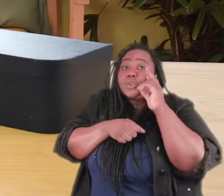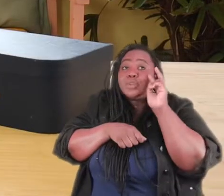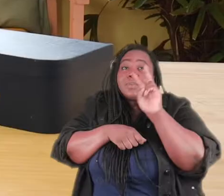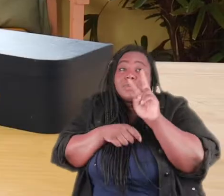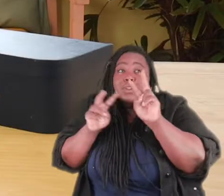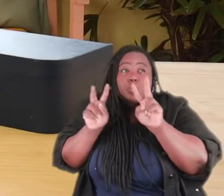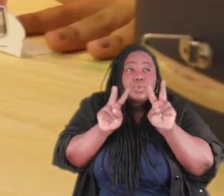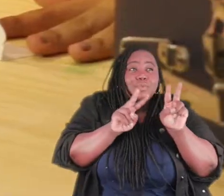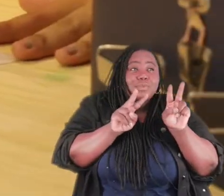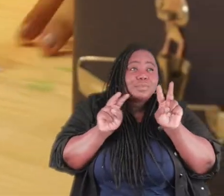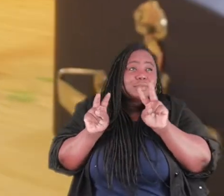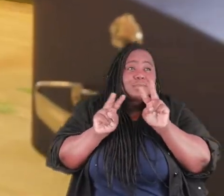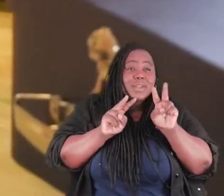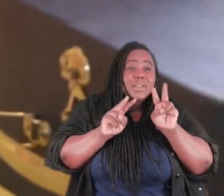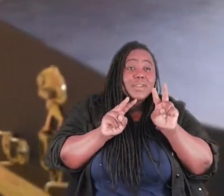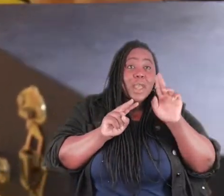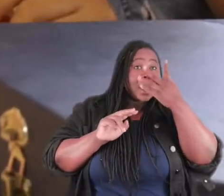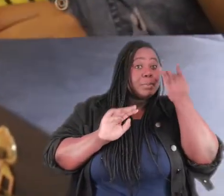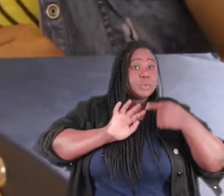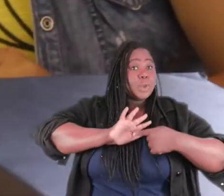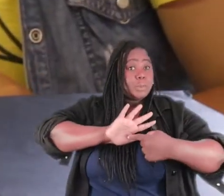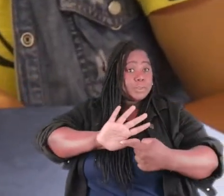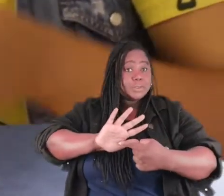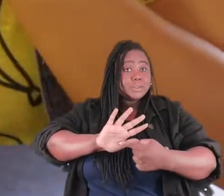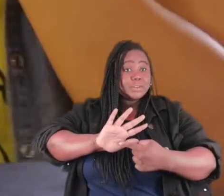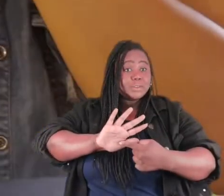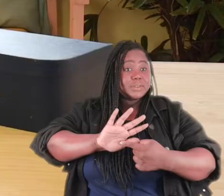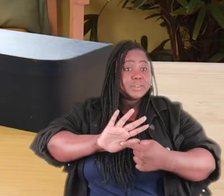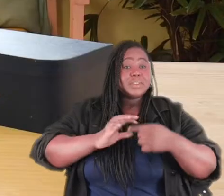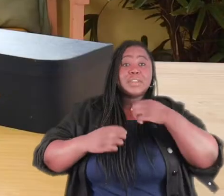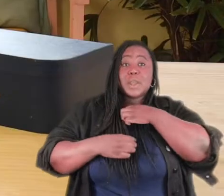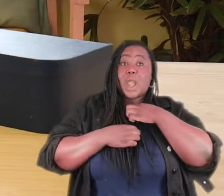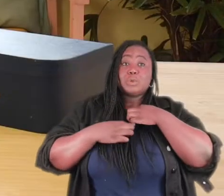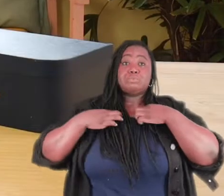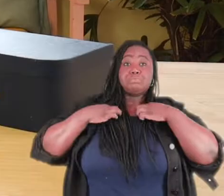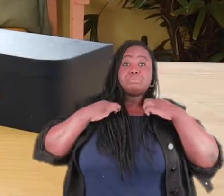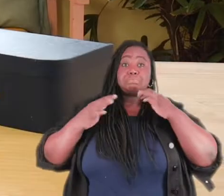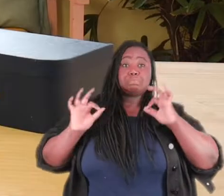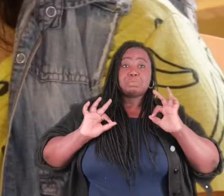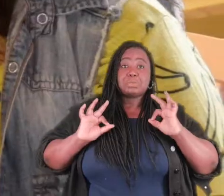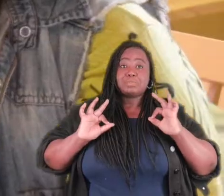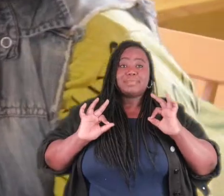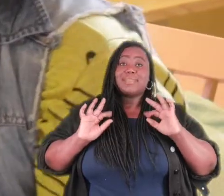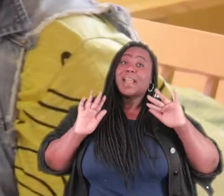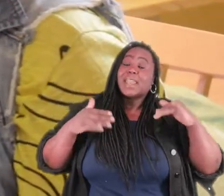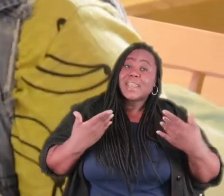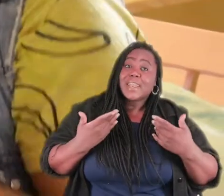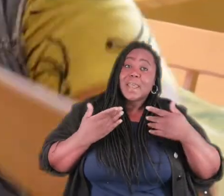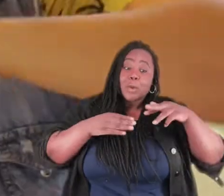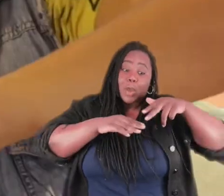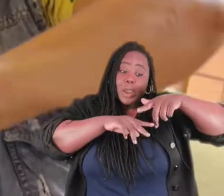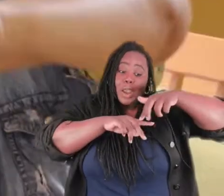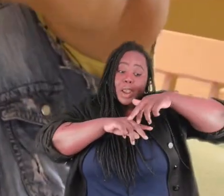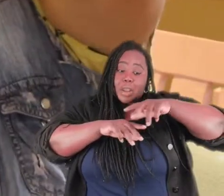ficaram observando. O apresentador estava, a sua gravata ajeitando. A